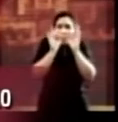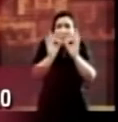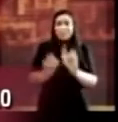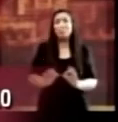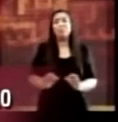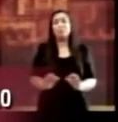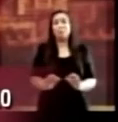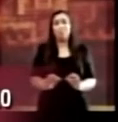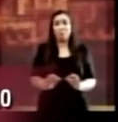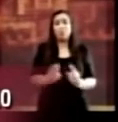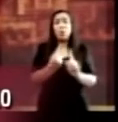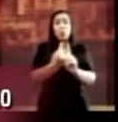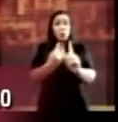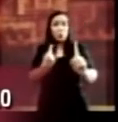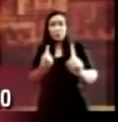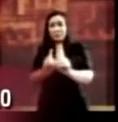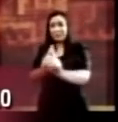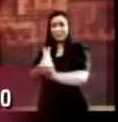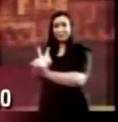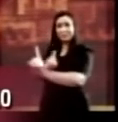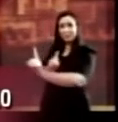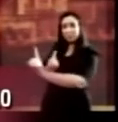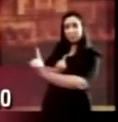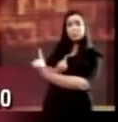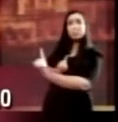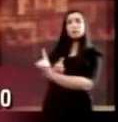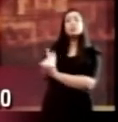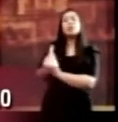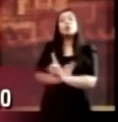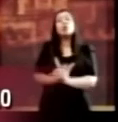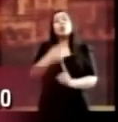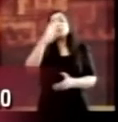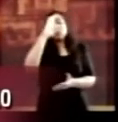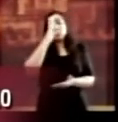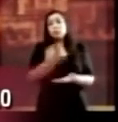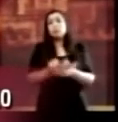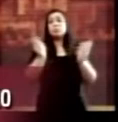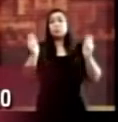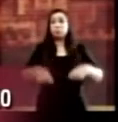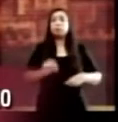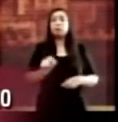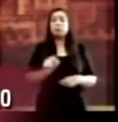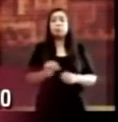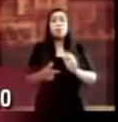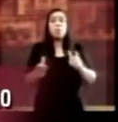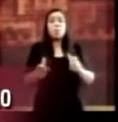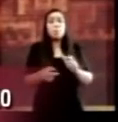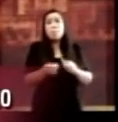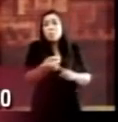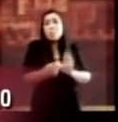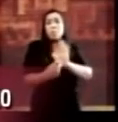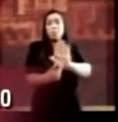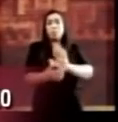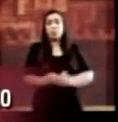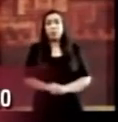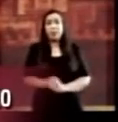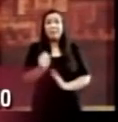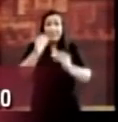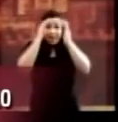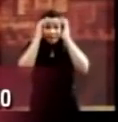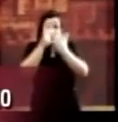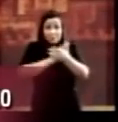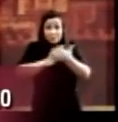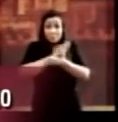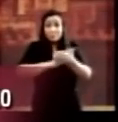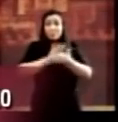direitinho o distanciamento, nós acreditamos que ela possa repercutir pouco. Mas se não